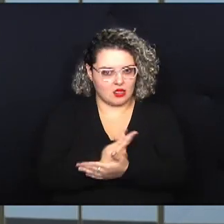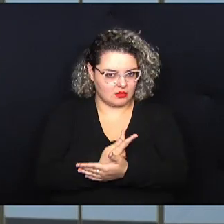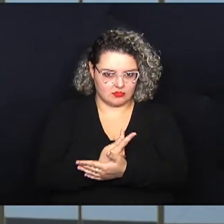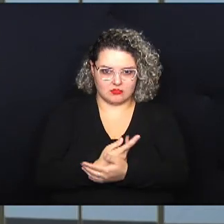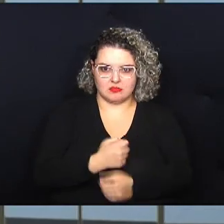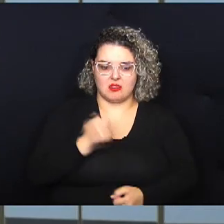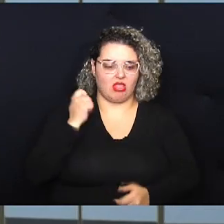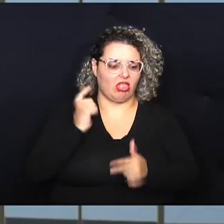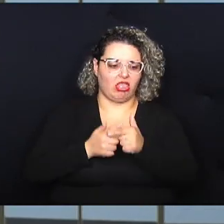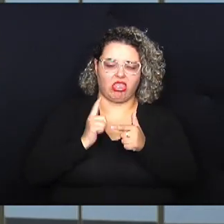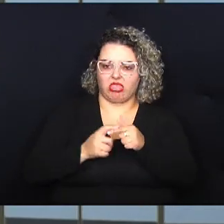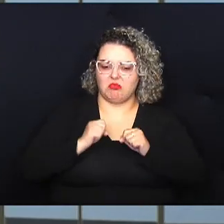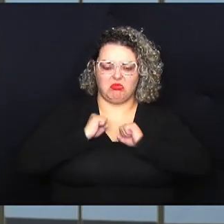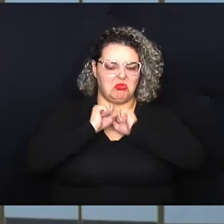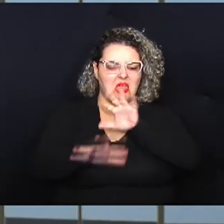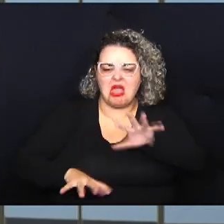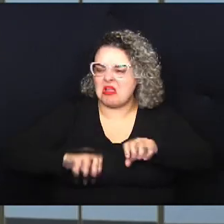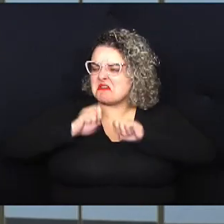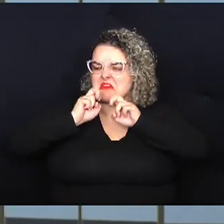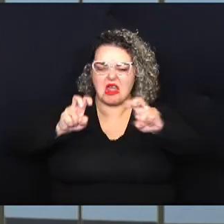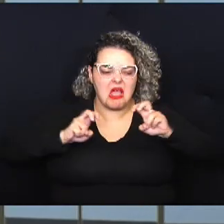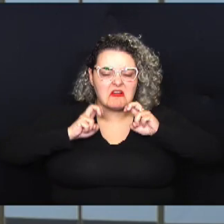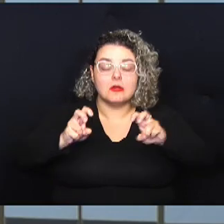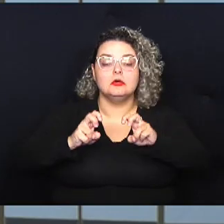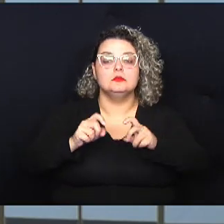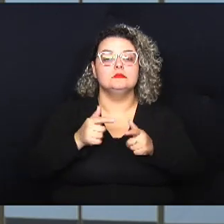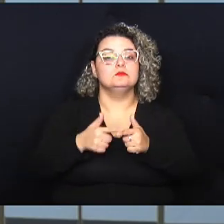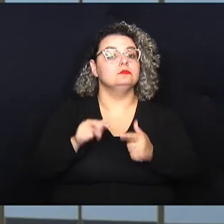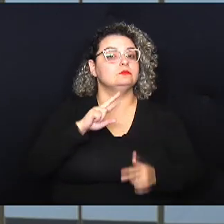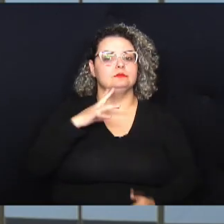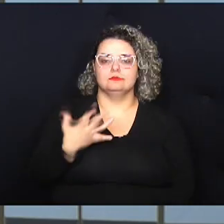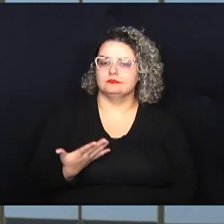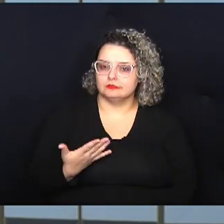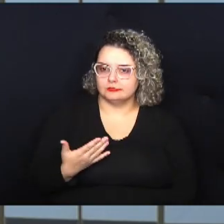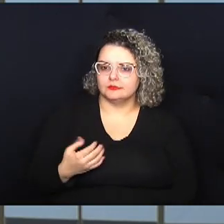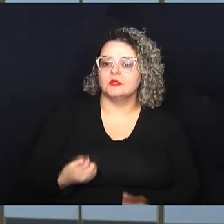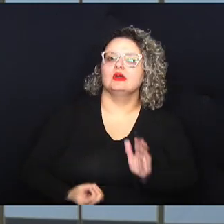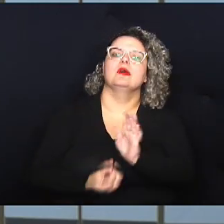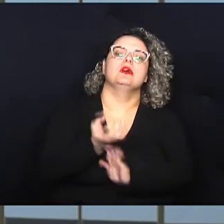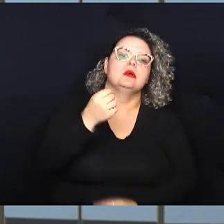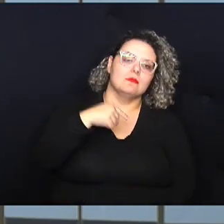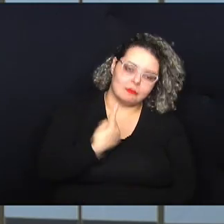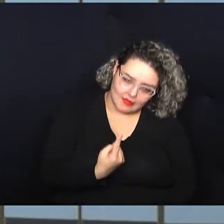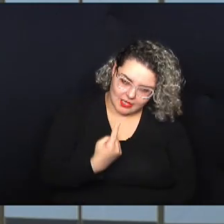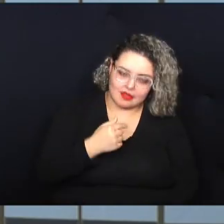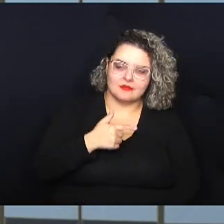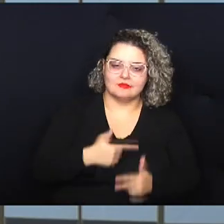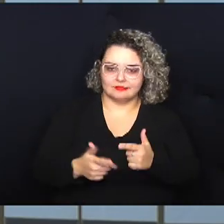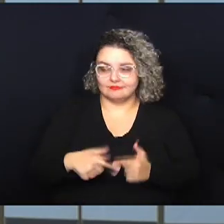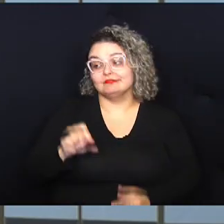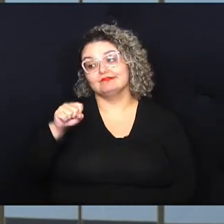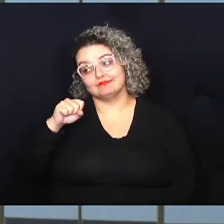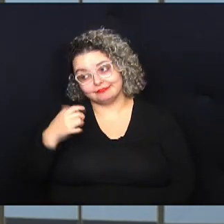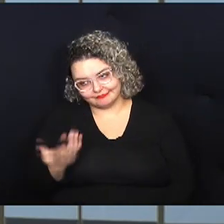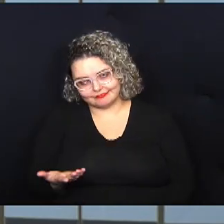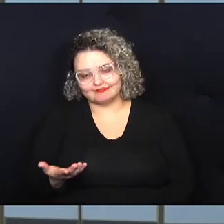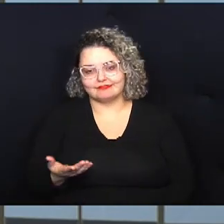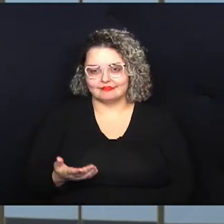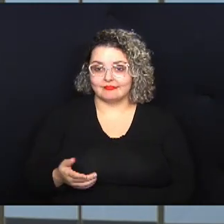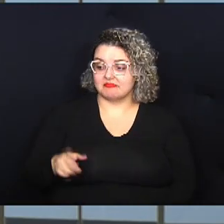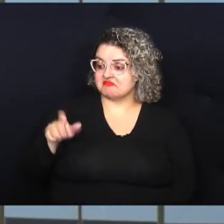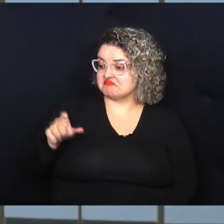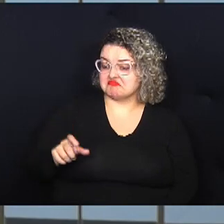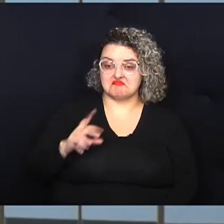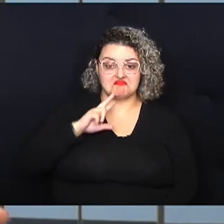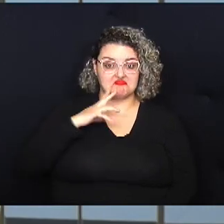xinga, esbraveja e não resolve o problema. Só cria mais um, né? Você só cria mais um problema. Muitas vezes a pessoa que está ali não resolveu o problema,